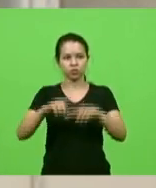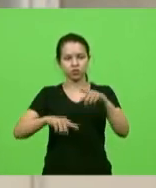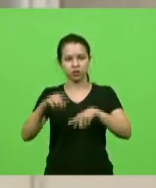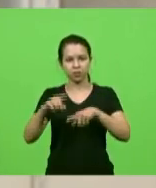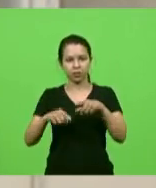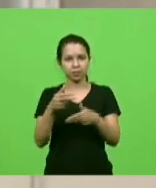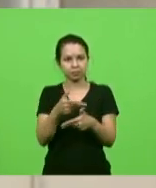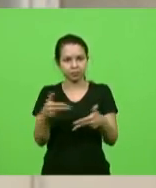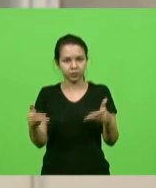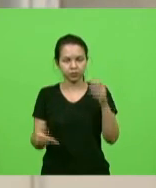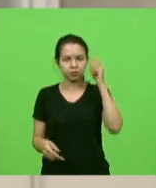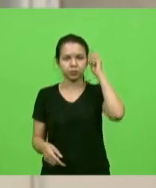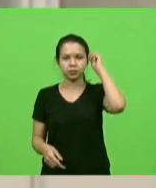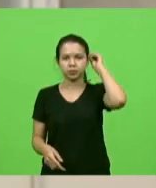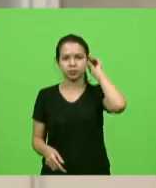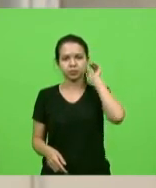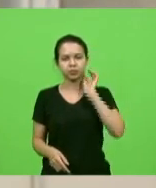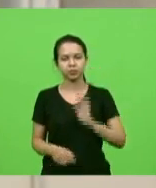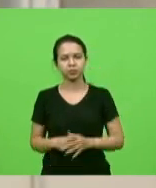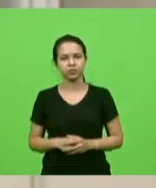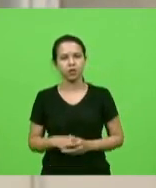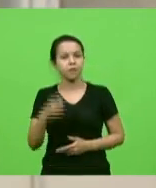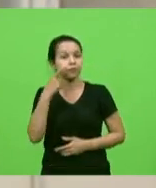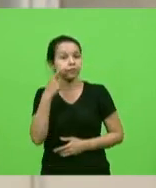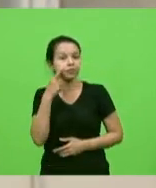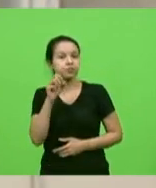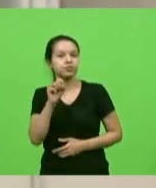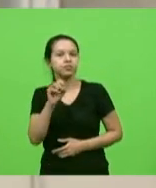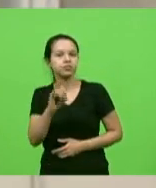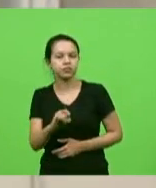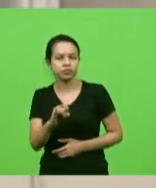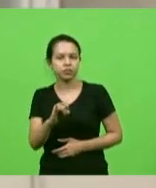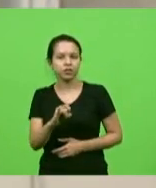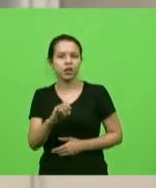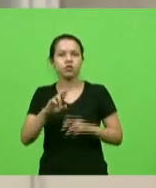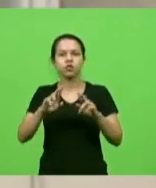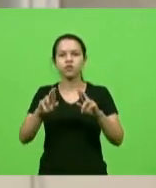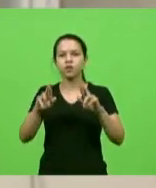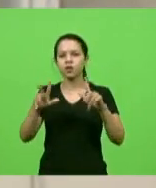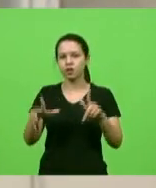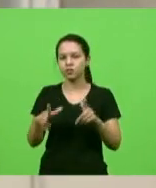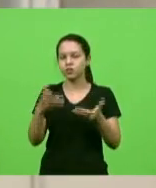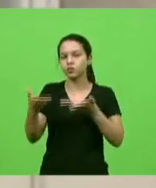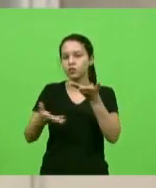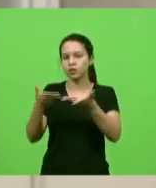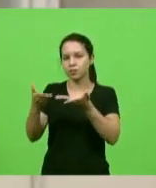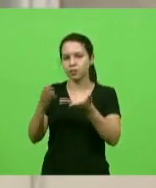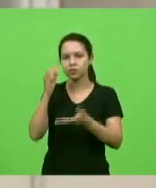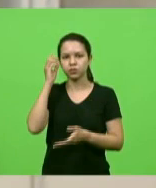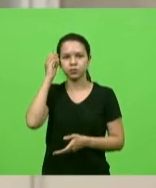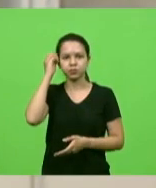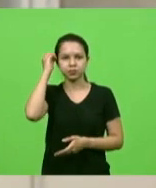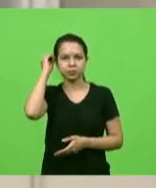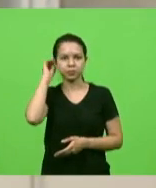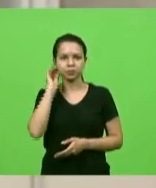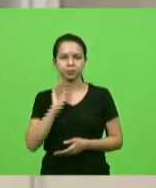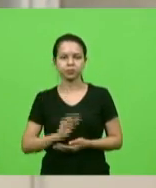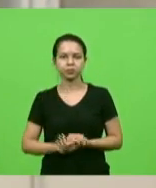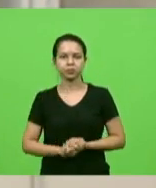dos equipamentos eu vejo sintam a diferença de tratamento